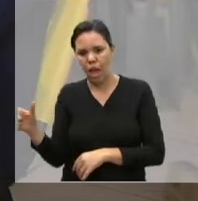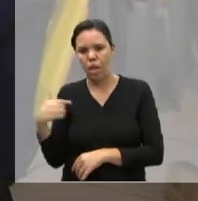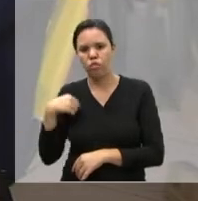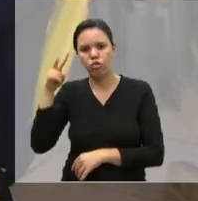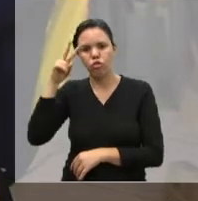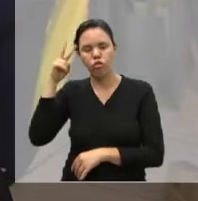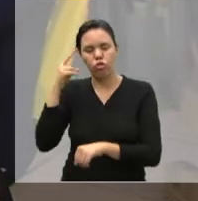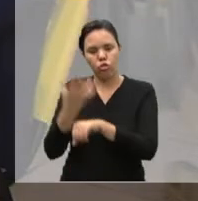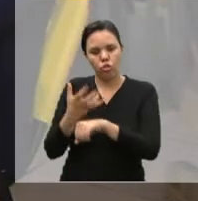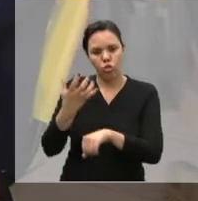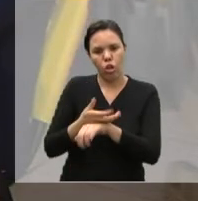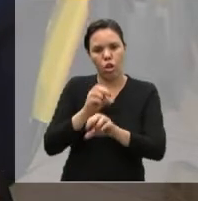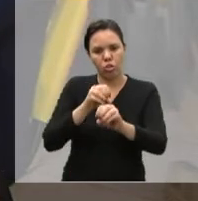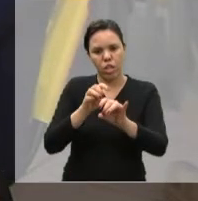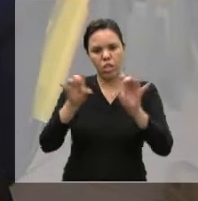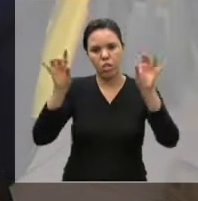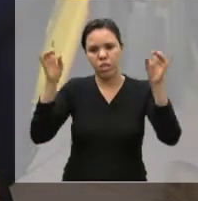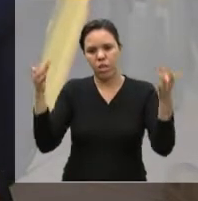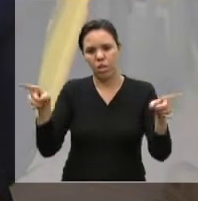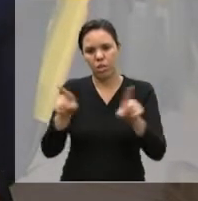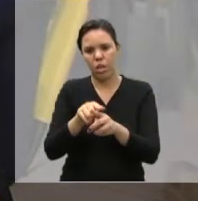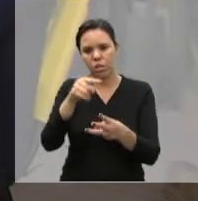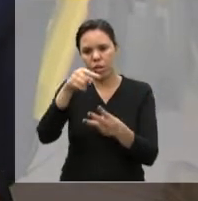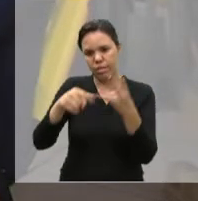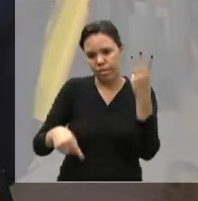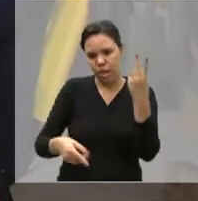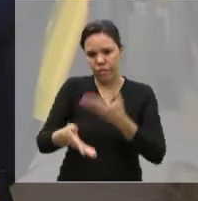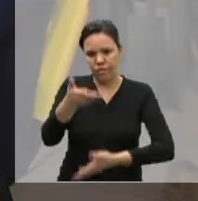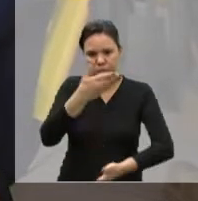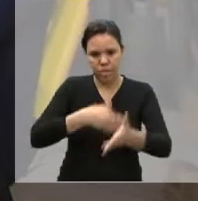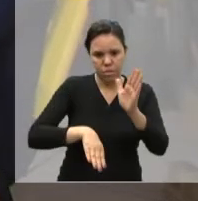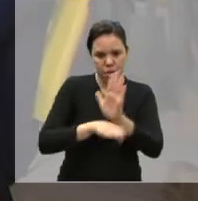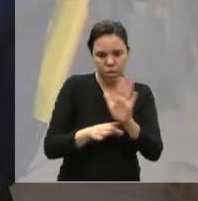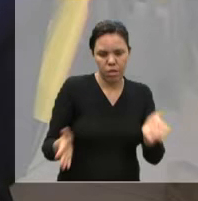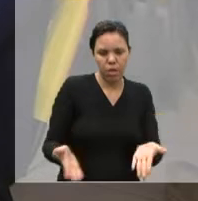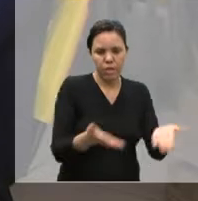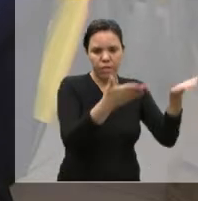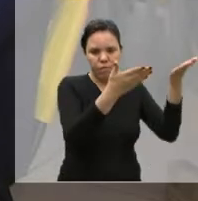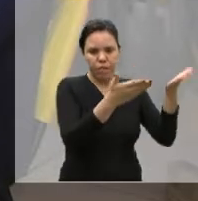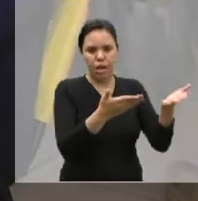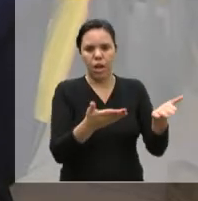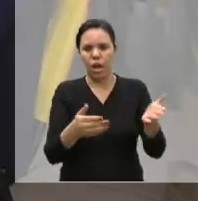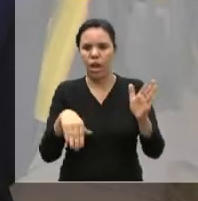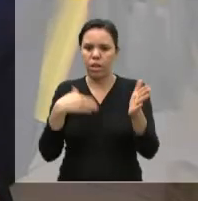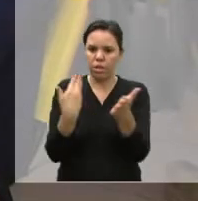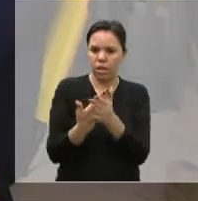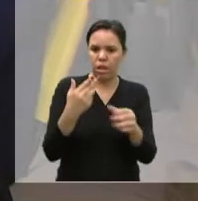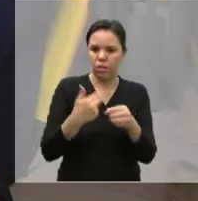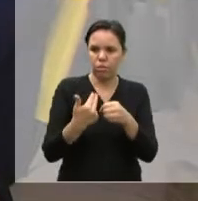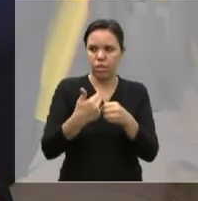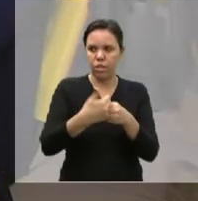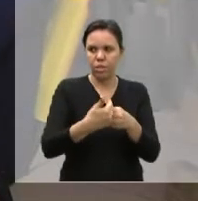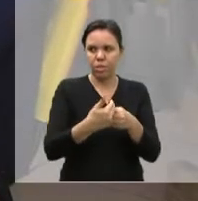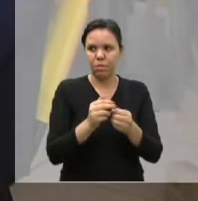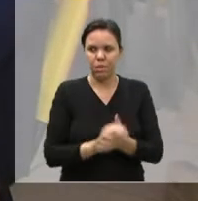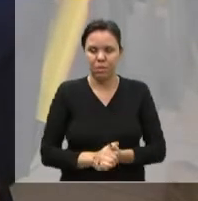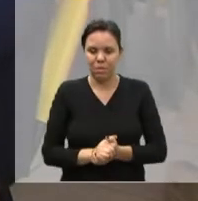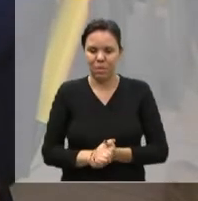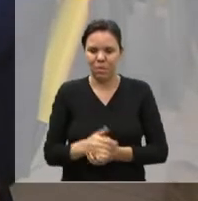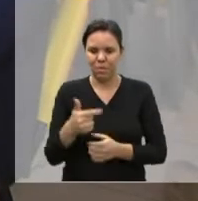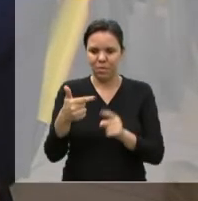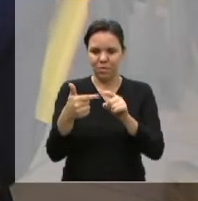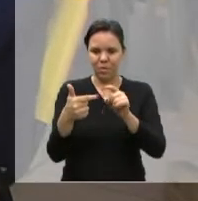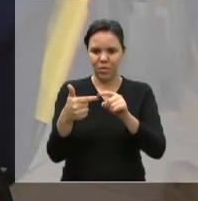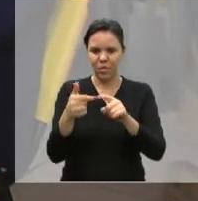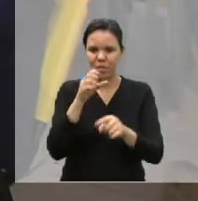primeiro dia elas foram um pouco tímidas, mas no segundo sábado elas já foram todas empolgadas e voltaram contando: professora, hoje a gente viu um fóssil, a gente viu